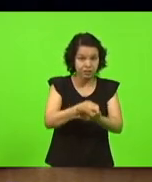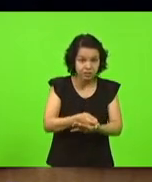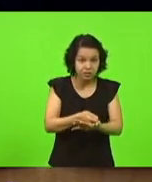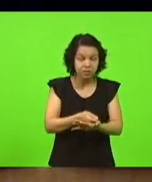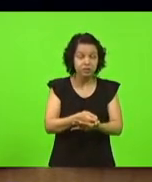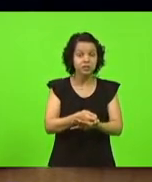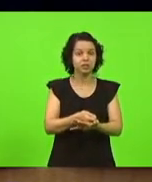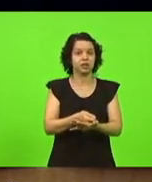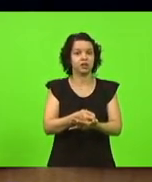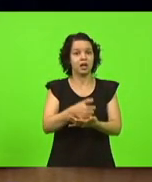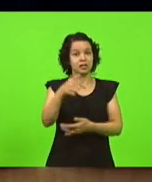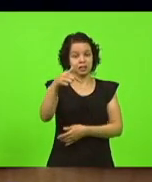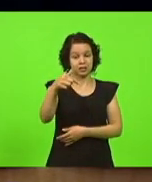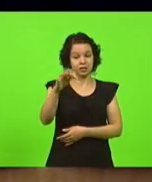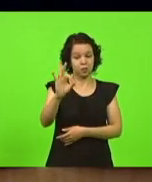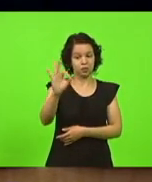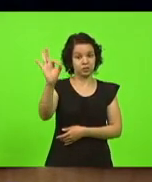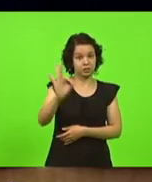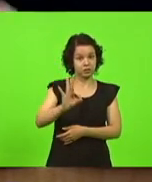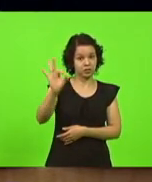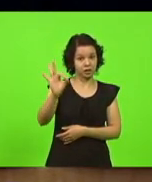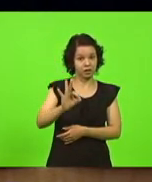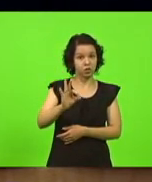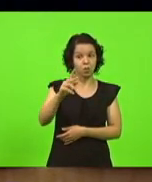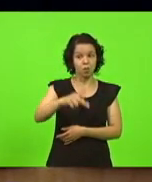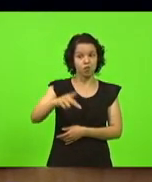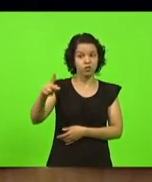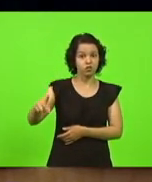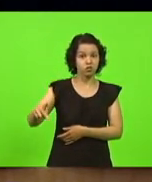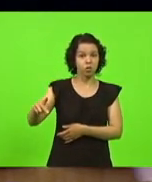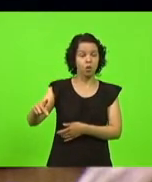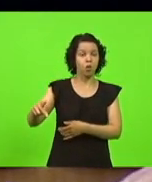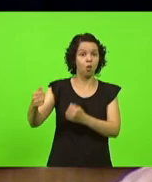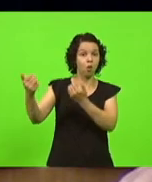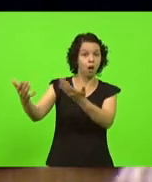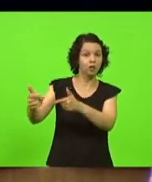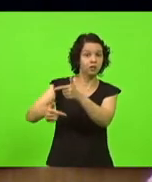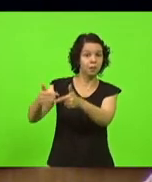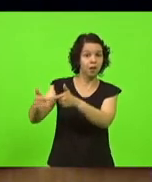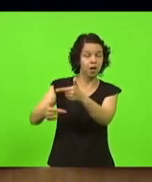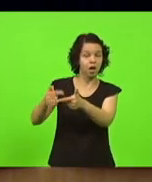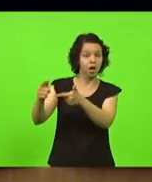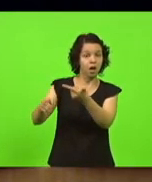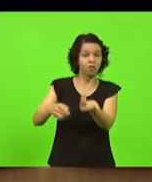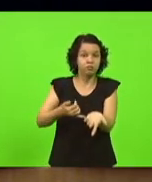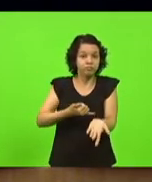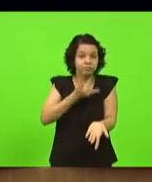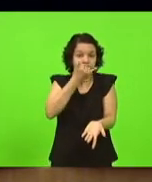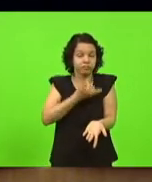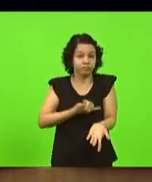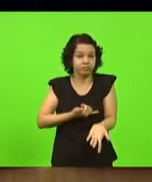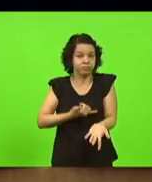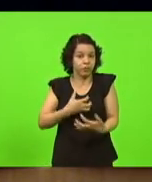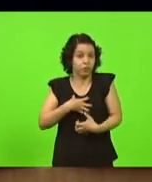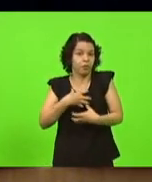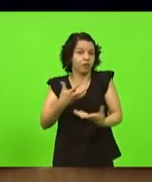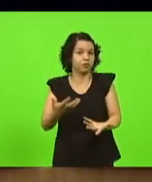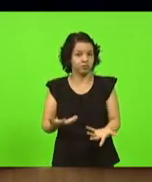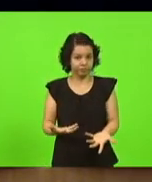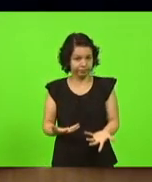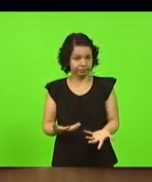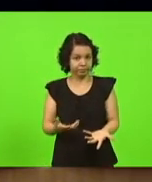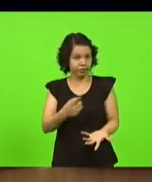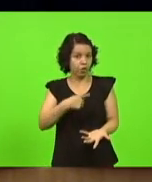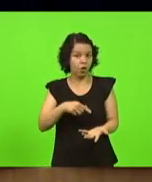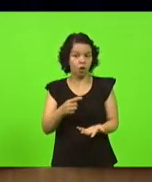os 70% dos professores que estão lá na ponta, eles vão ficar frustrados, porque a gente vai dar um reajuste que